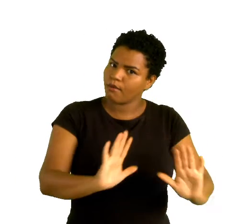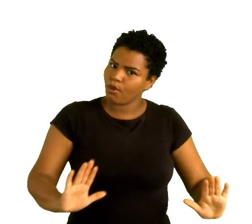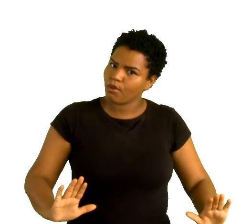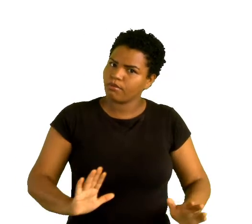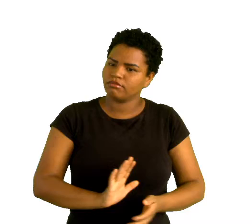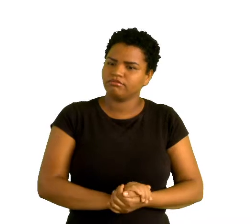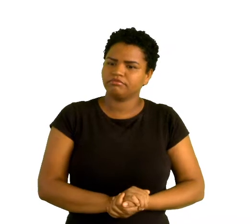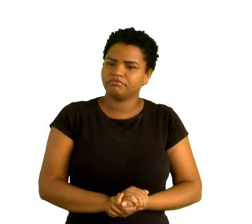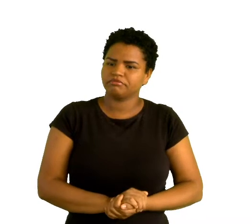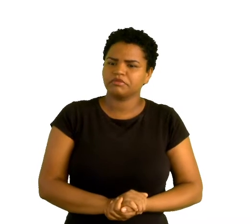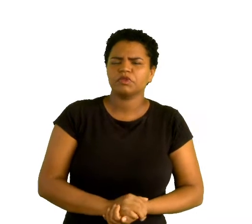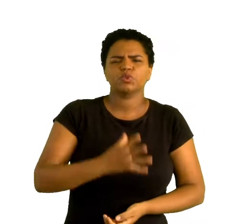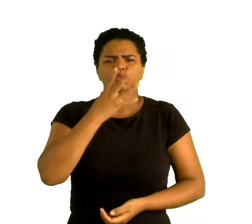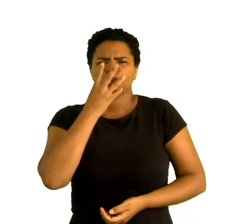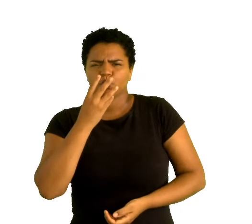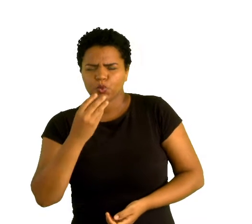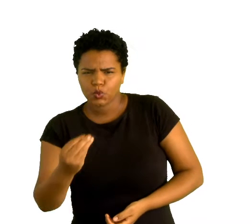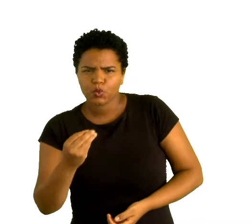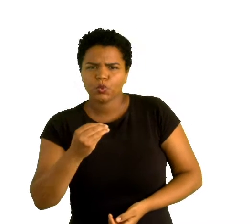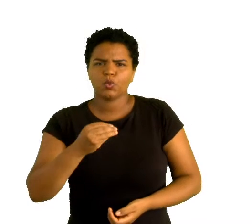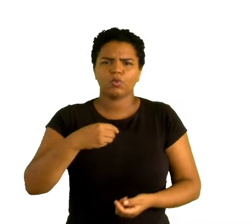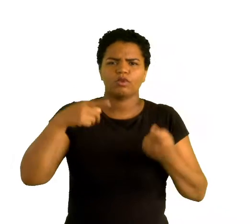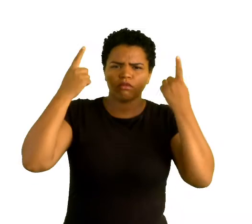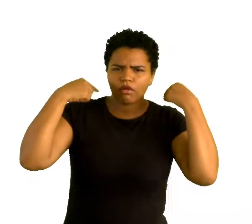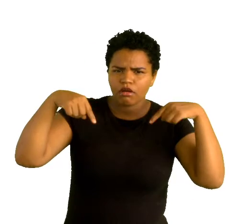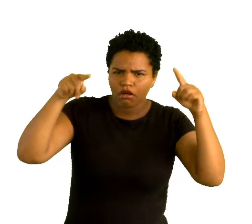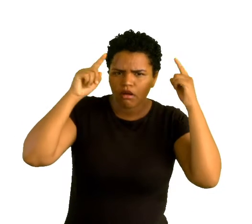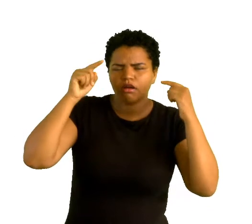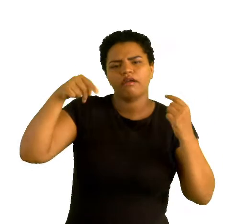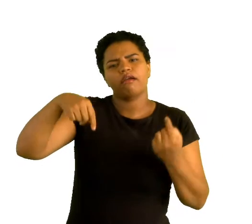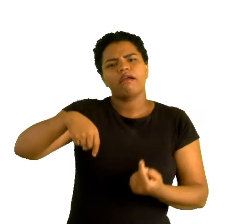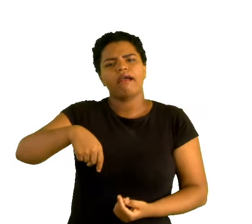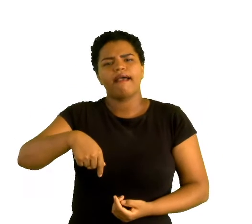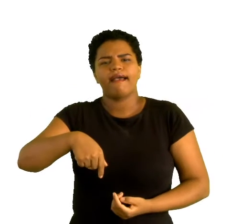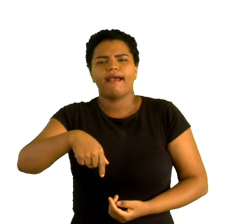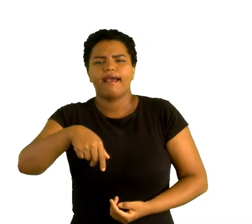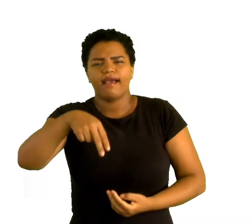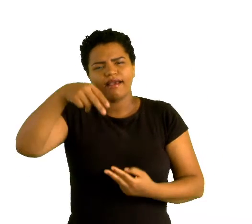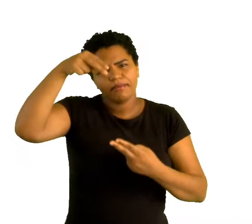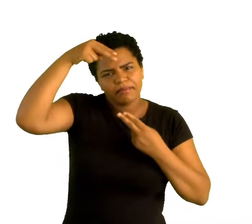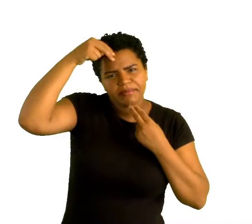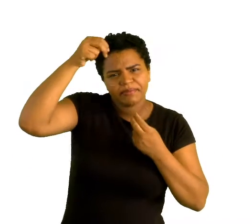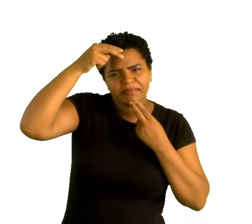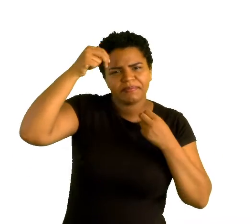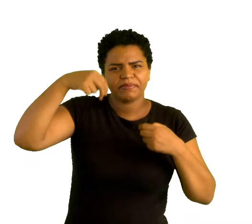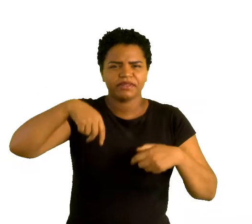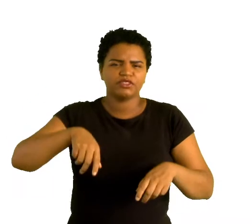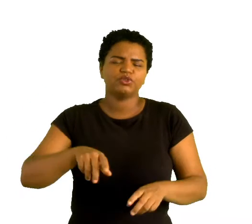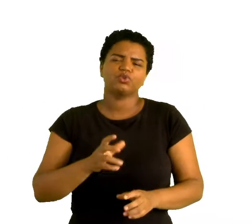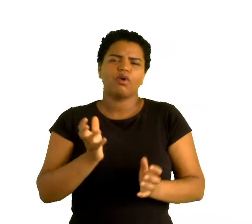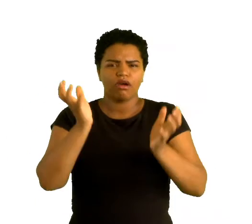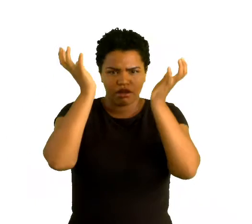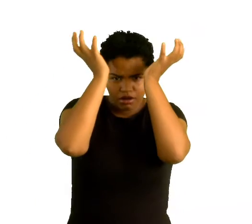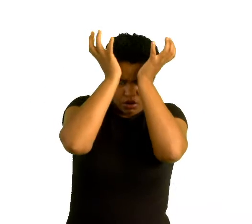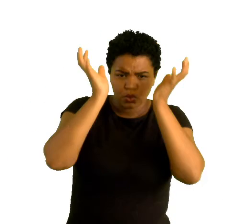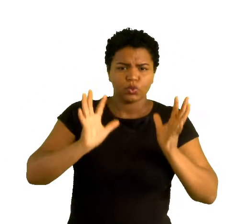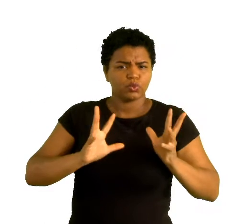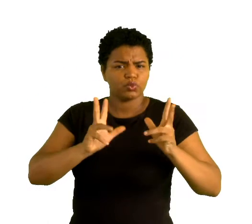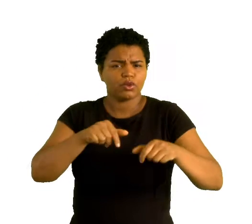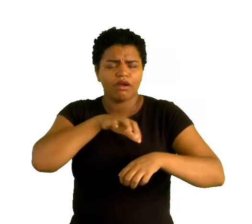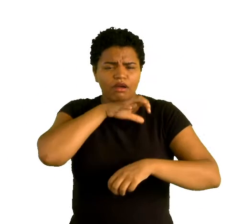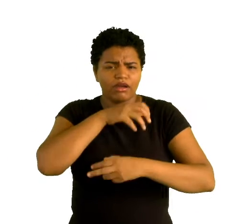Lobo, carneiro, pinto, leão, veado, raposa e galinha, todos os bichos